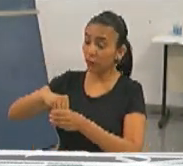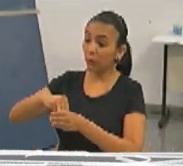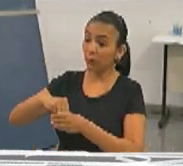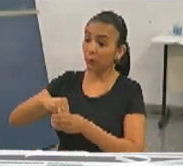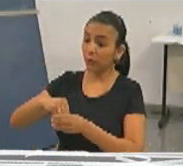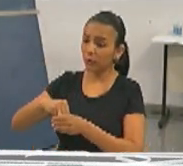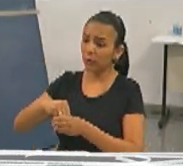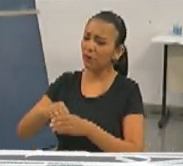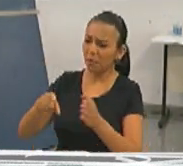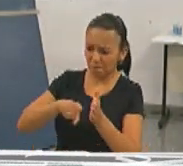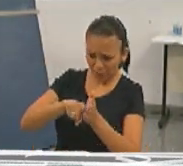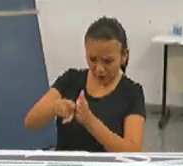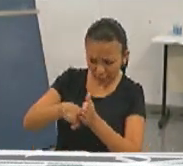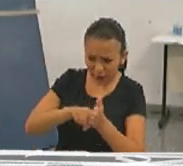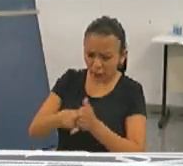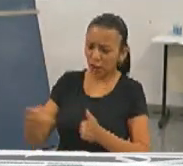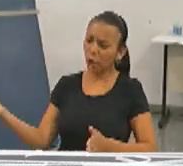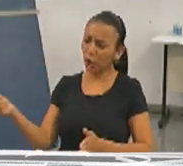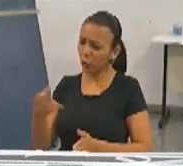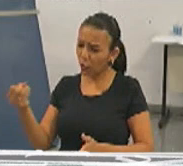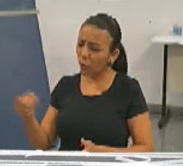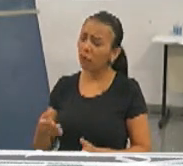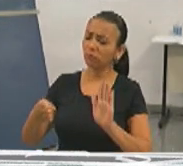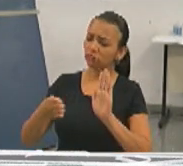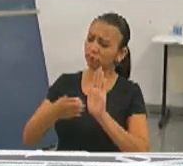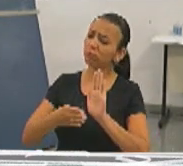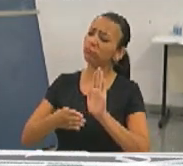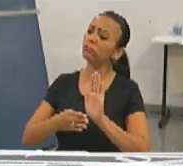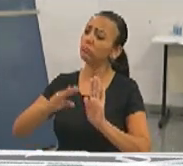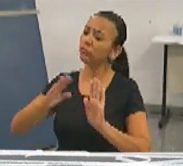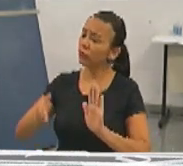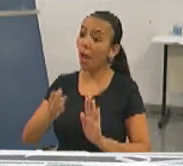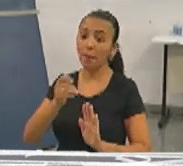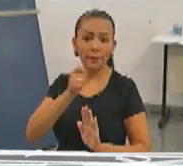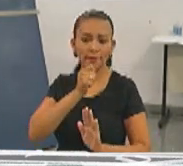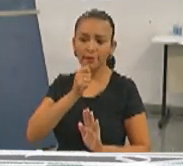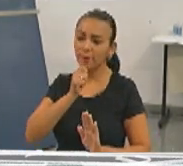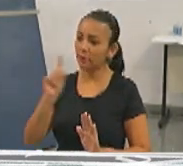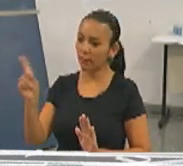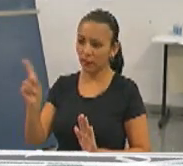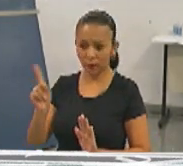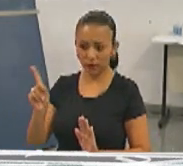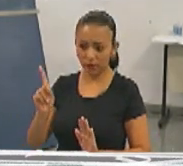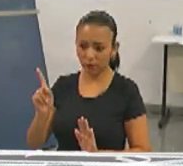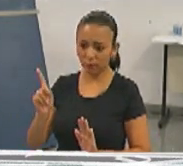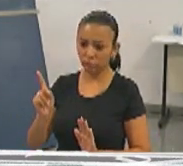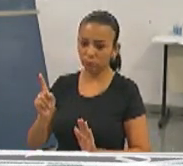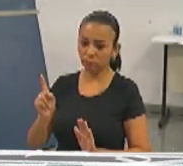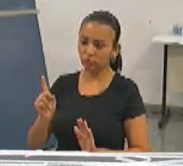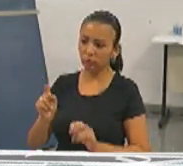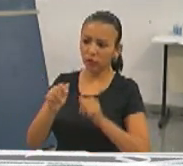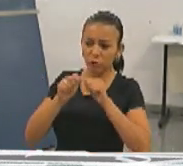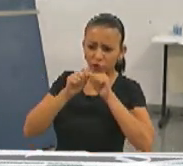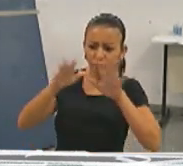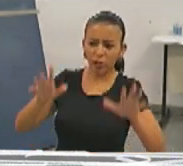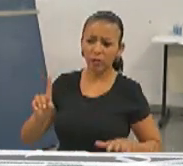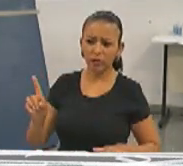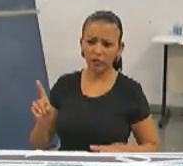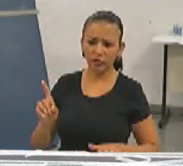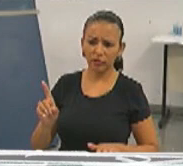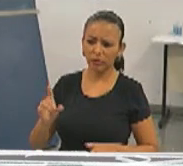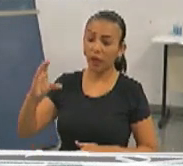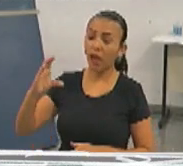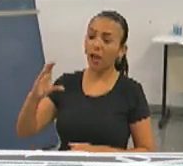de pesquisa e inovação, foi proposto ainda, mas ainda não está, foi mandado para a